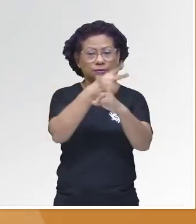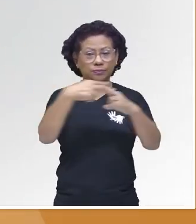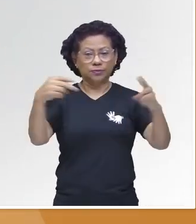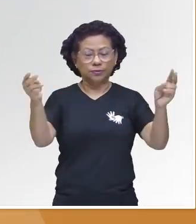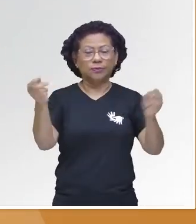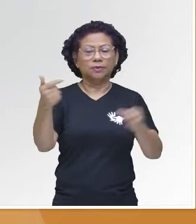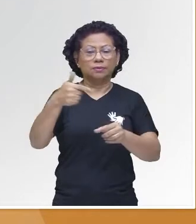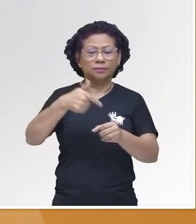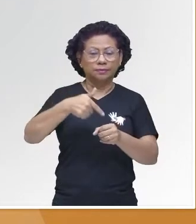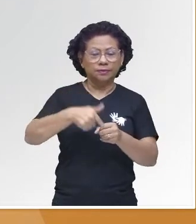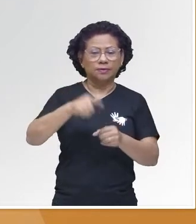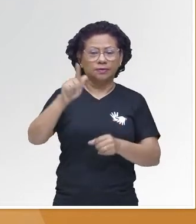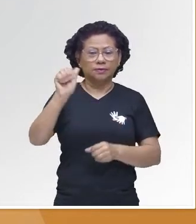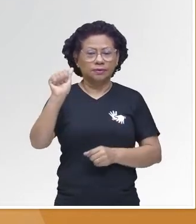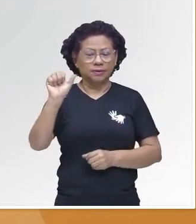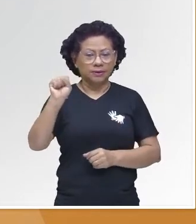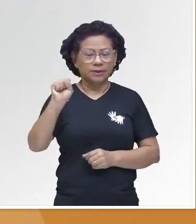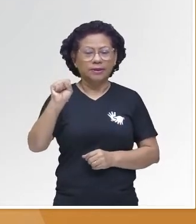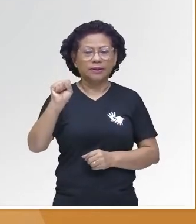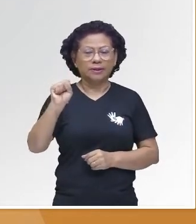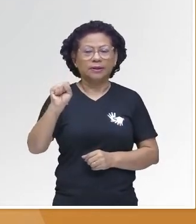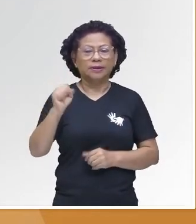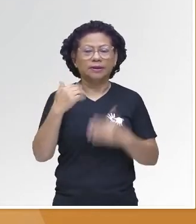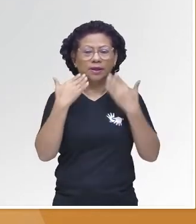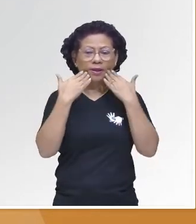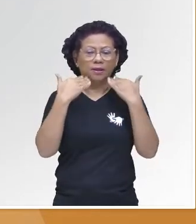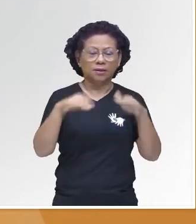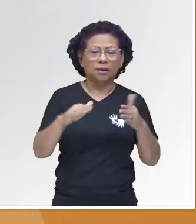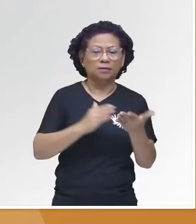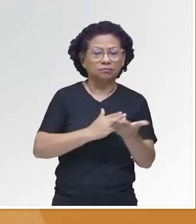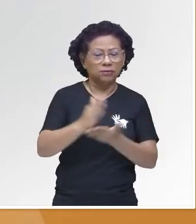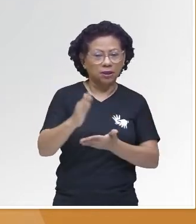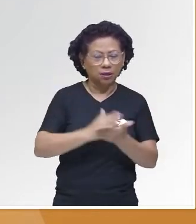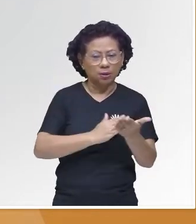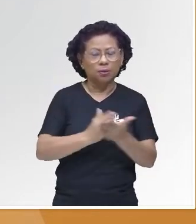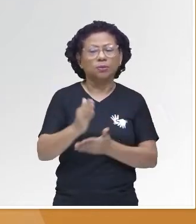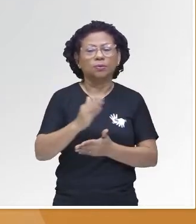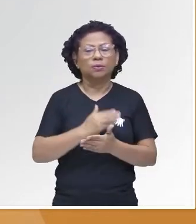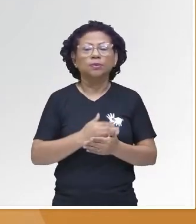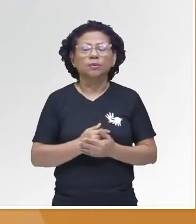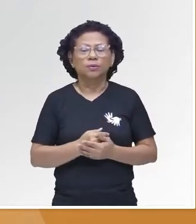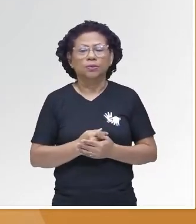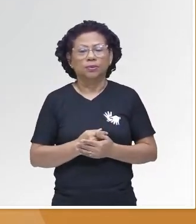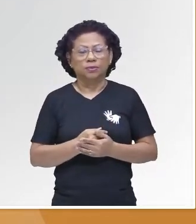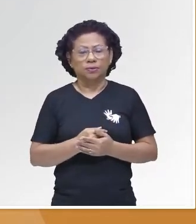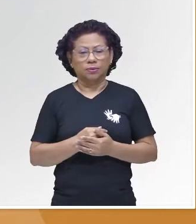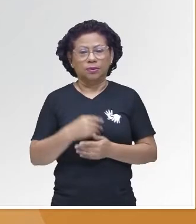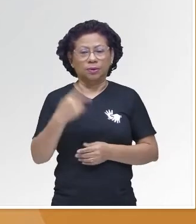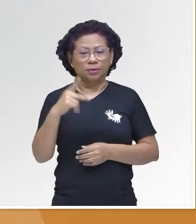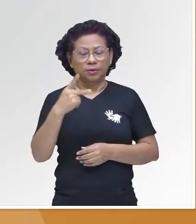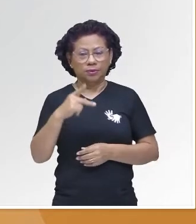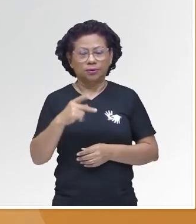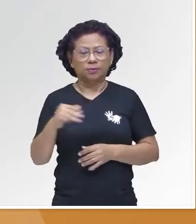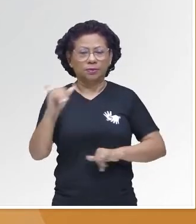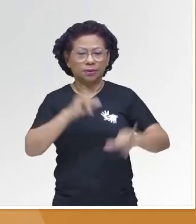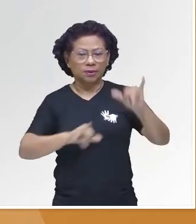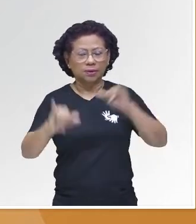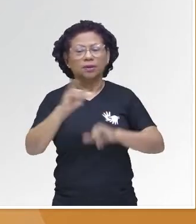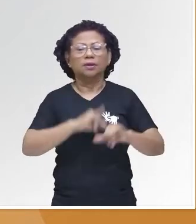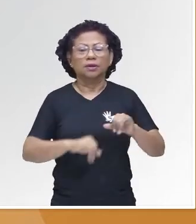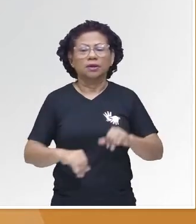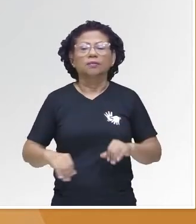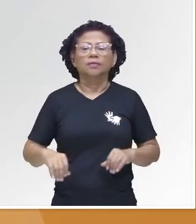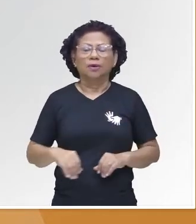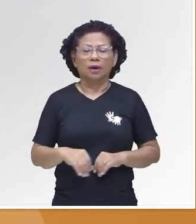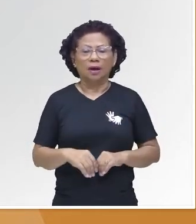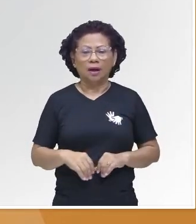gás natural, né? Alguns elementos químicos, o carvão, a energia das marés, tá?